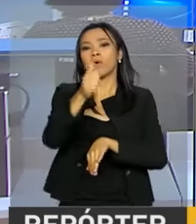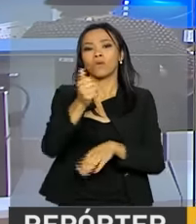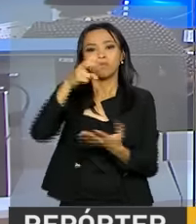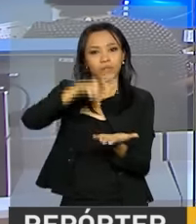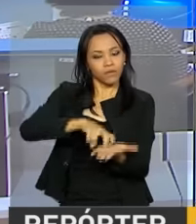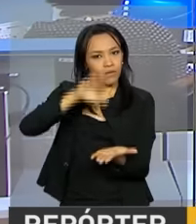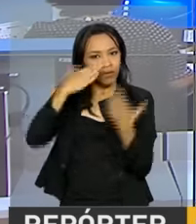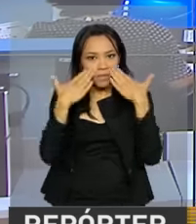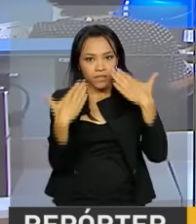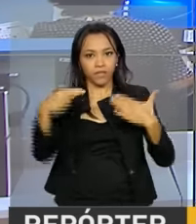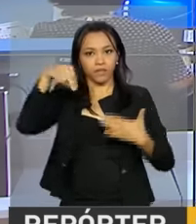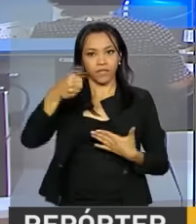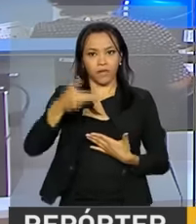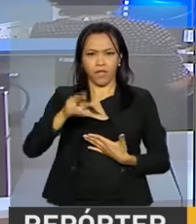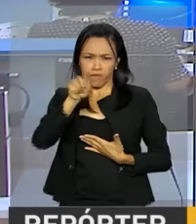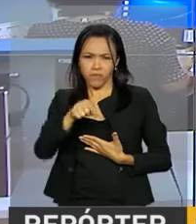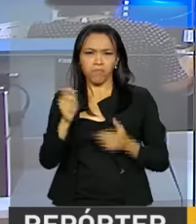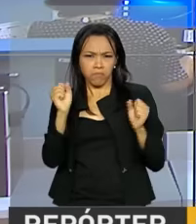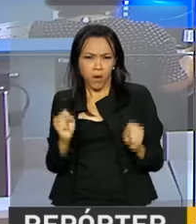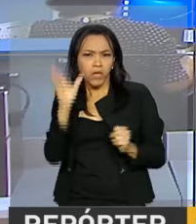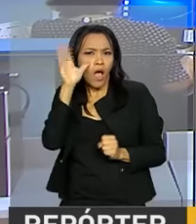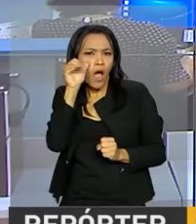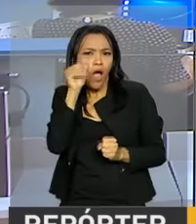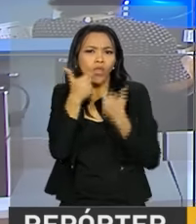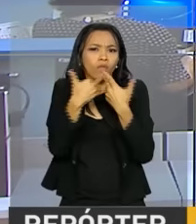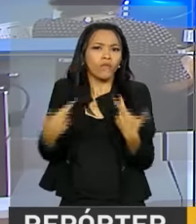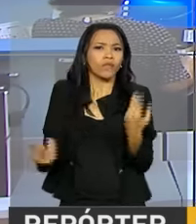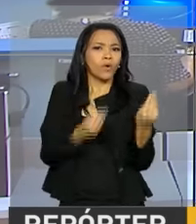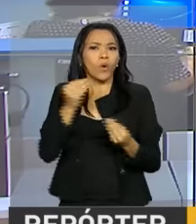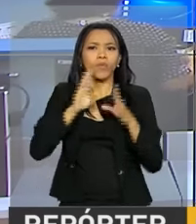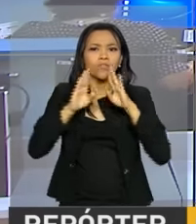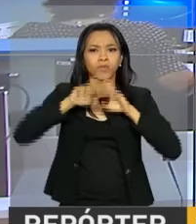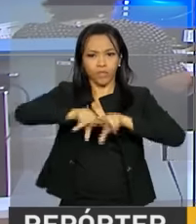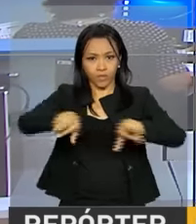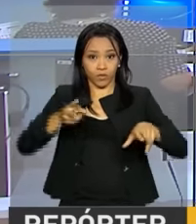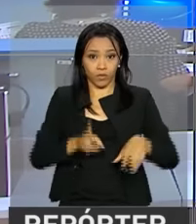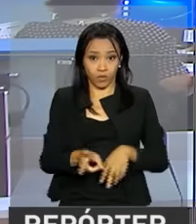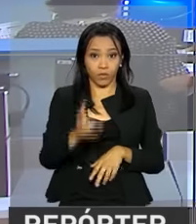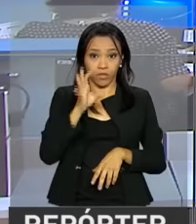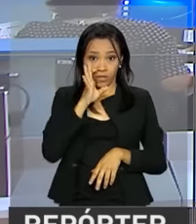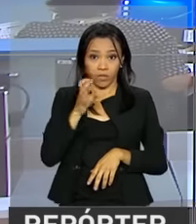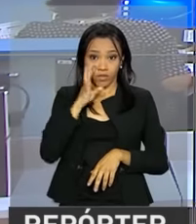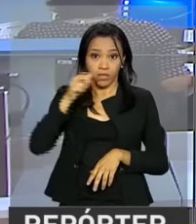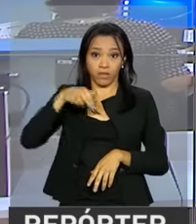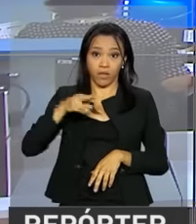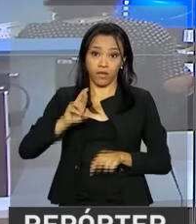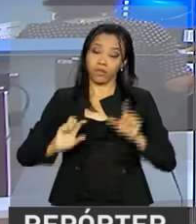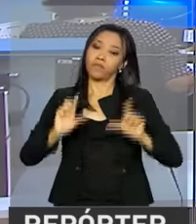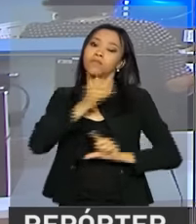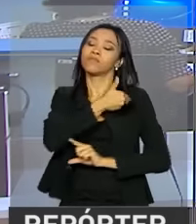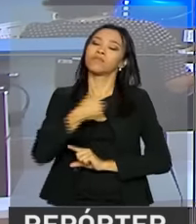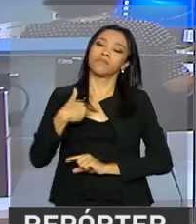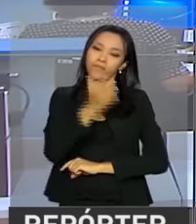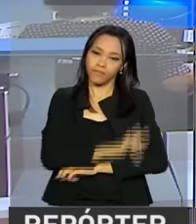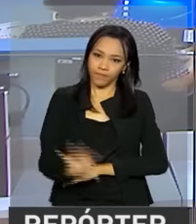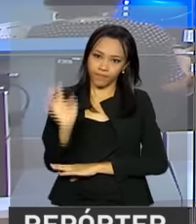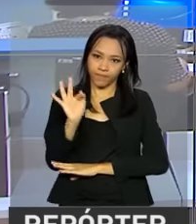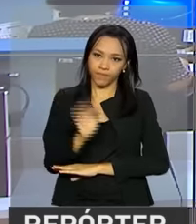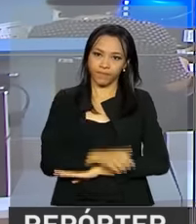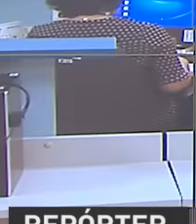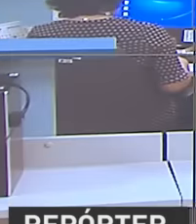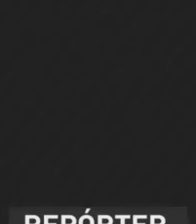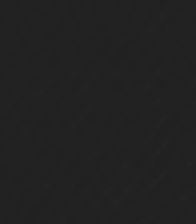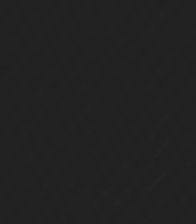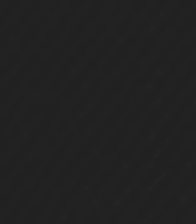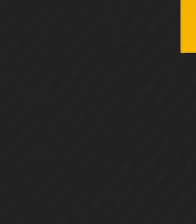repórter NBR acompanha as novidades também em nossas redes sociais Continue com a gente aqui na TV NBR a TV do Governo